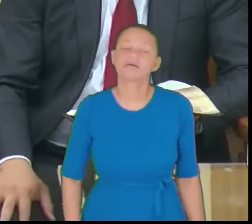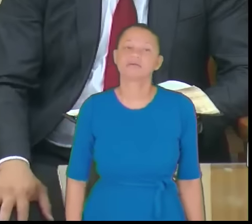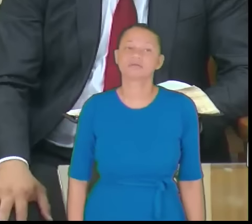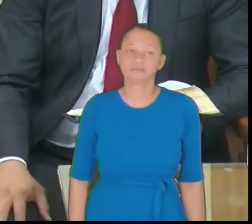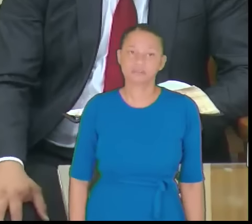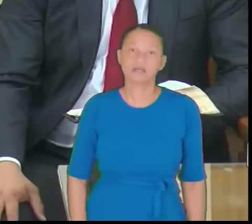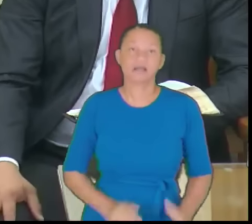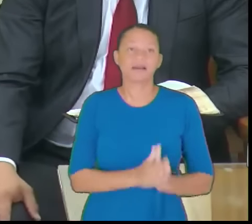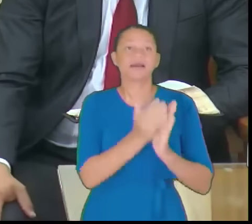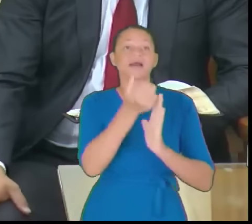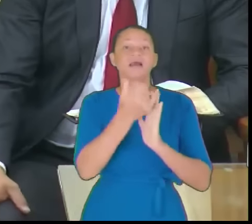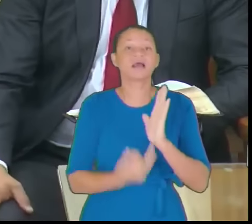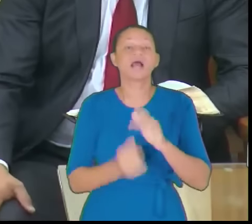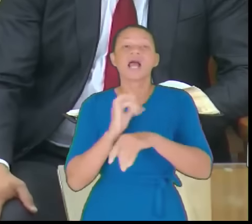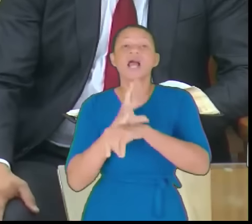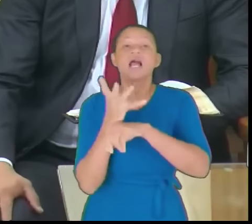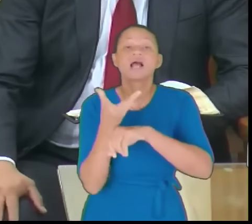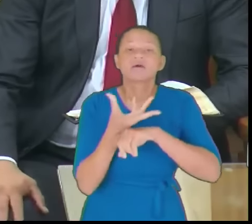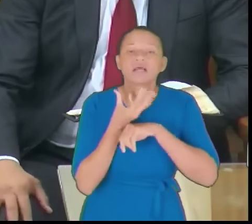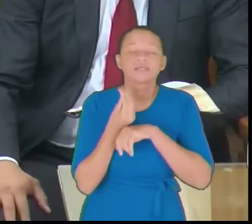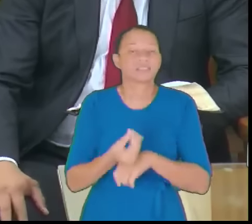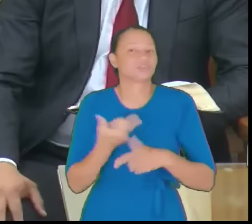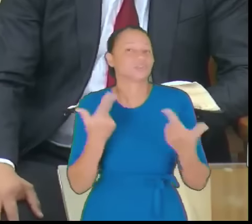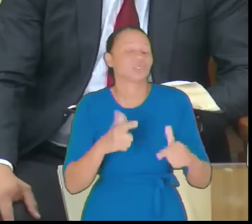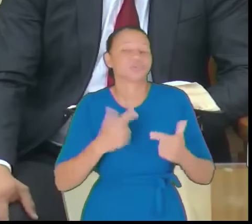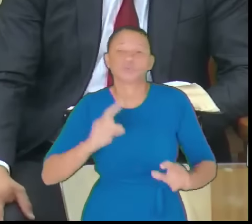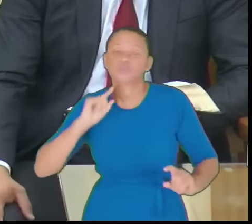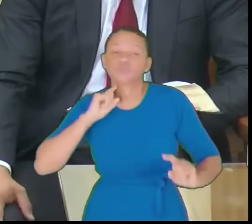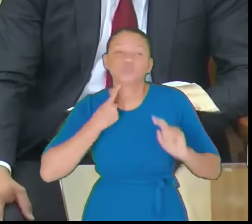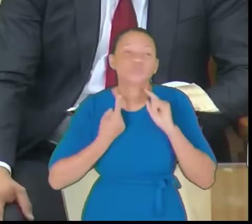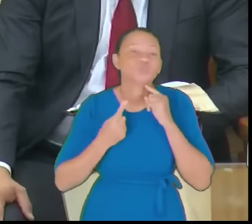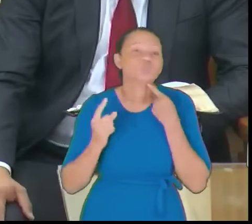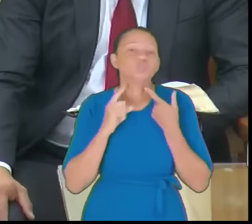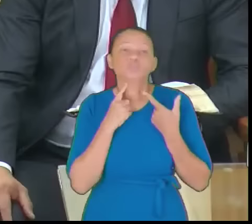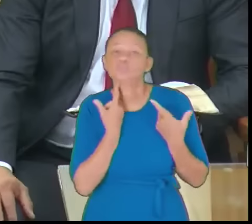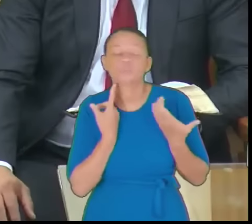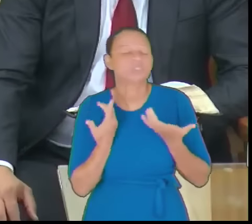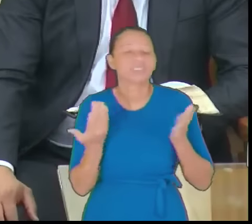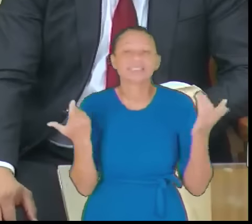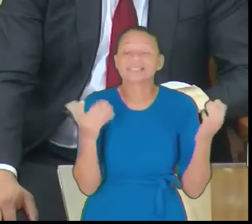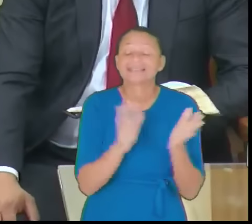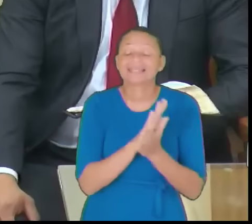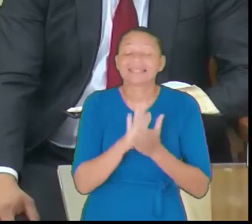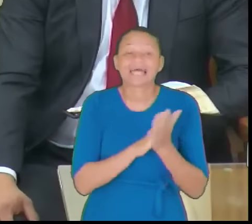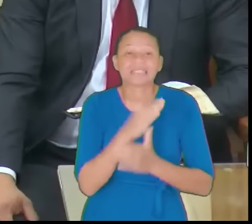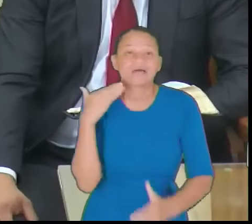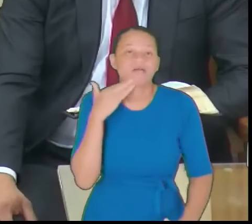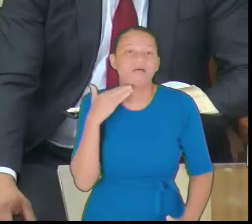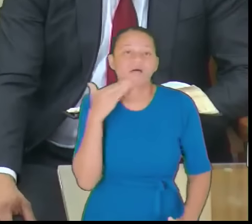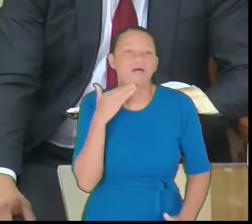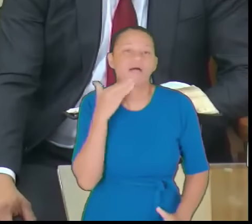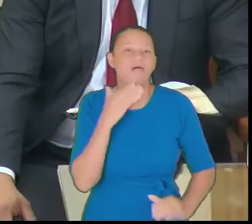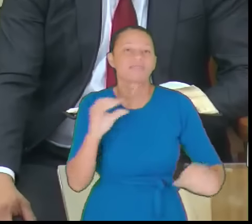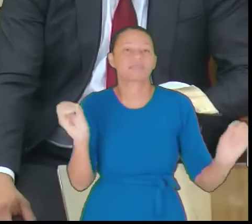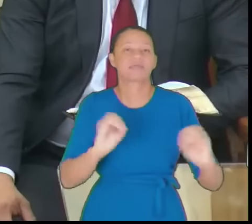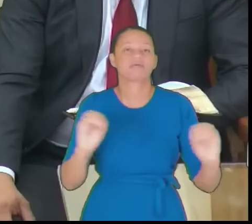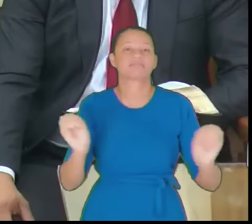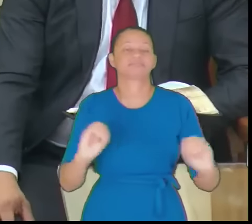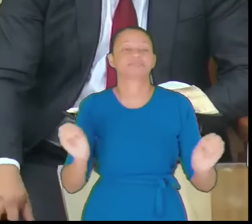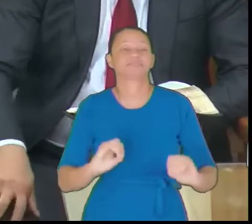E a Bíblia diz que a igreja é sem mácula. Sem mácula quer dizer sem deformidade.